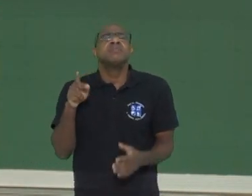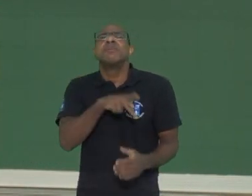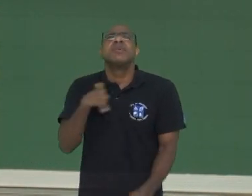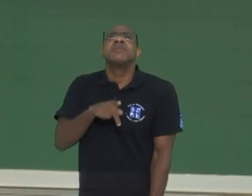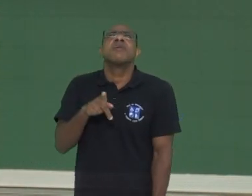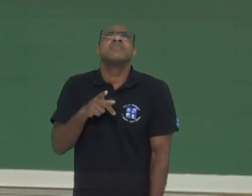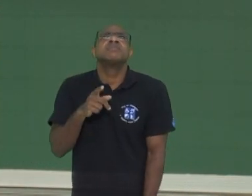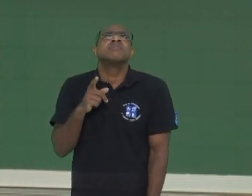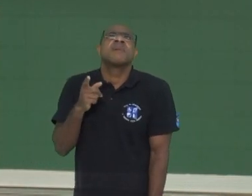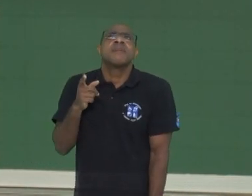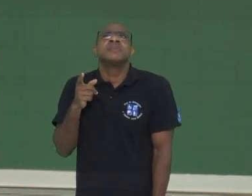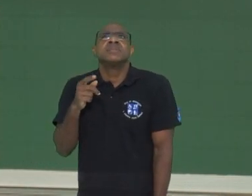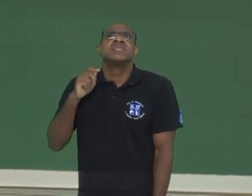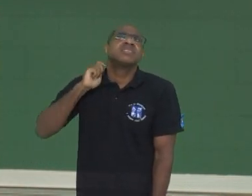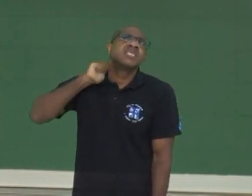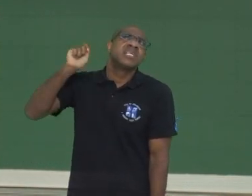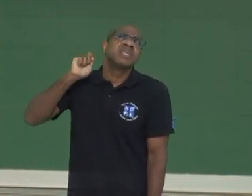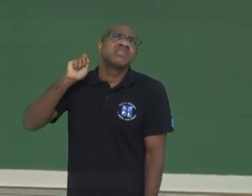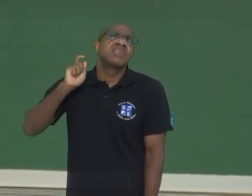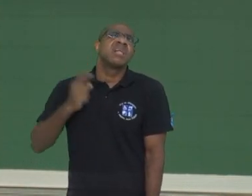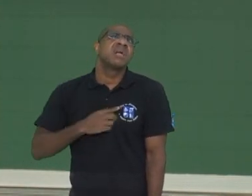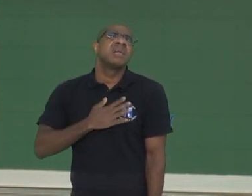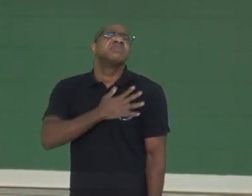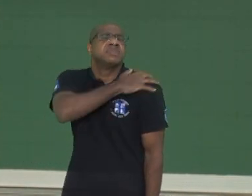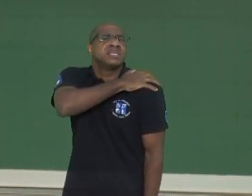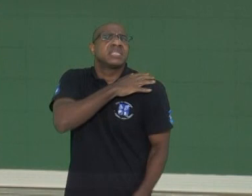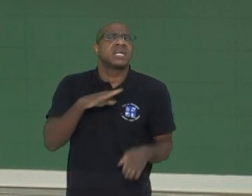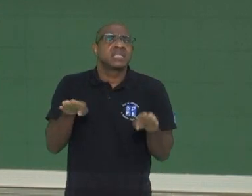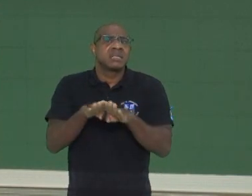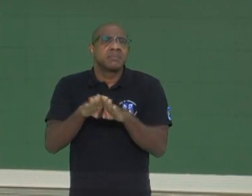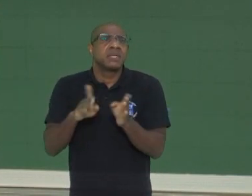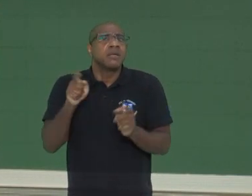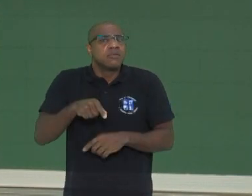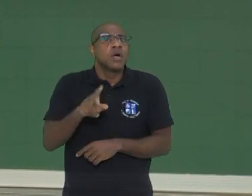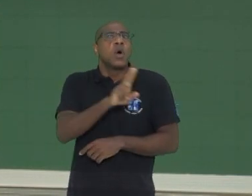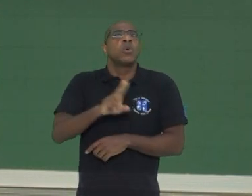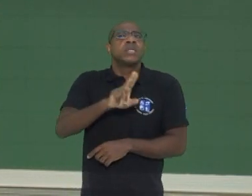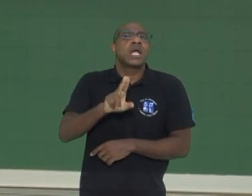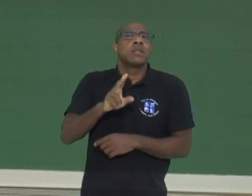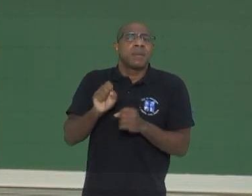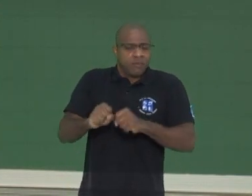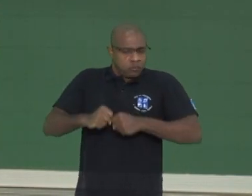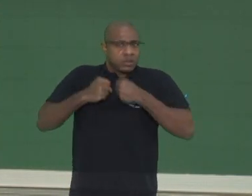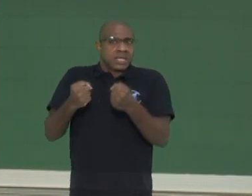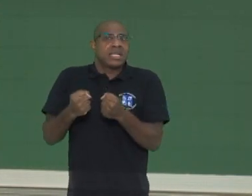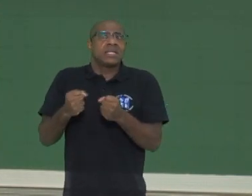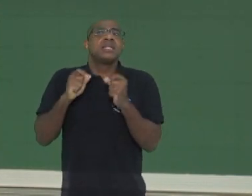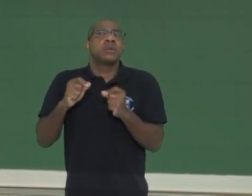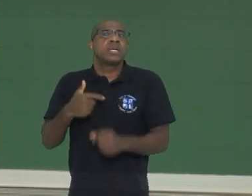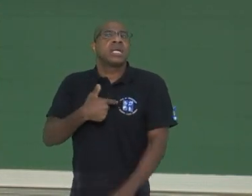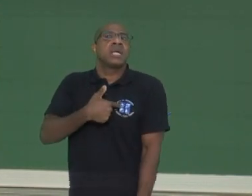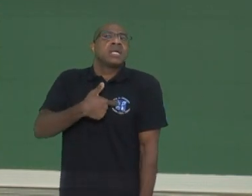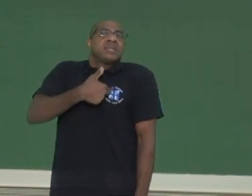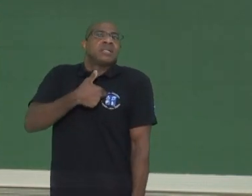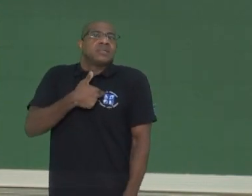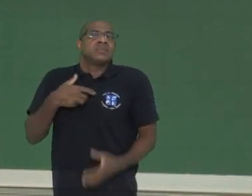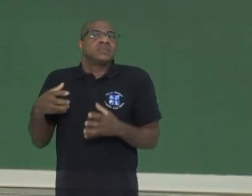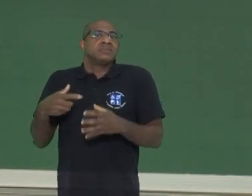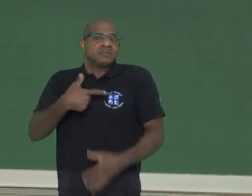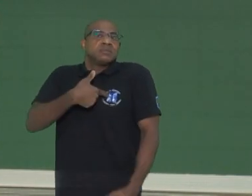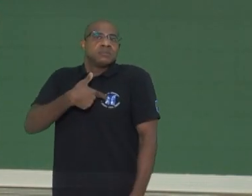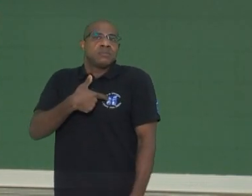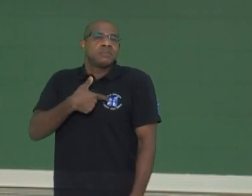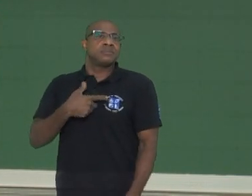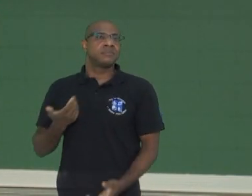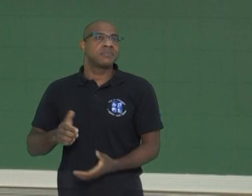e ele foi usado para fortalecer o governo do Getúlio Vargas. Porém, preste atenção no enunciado. A